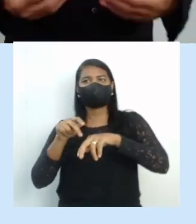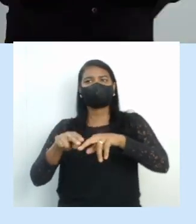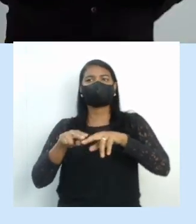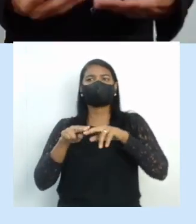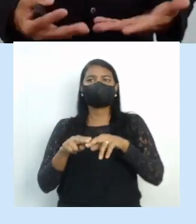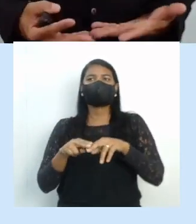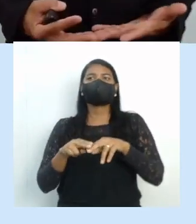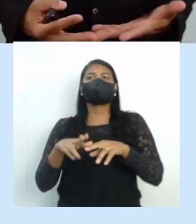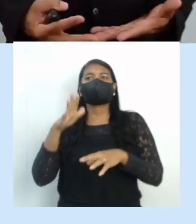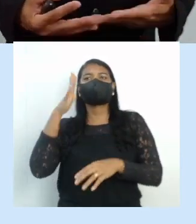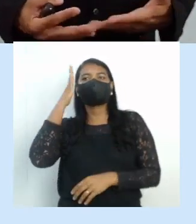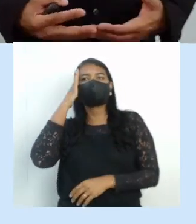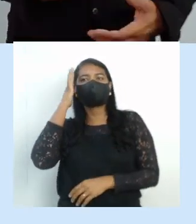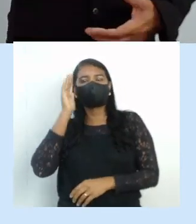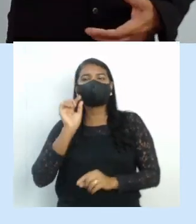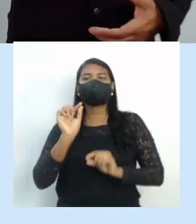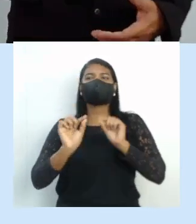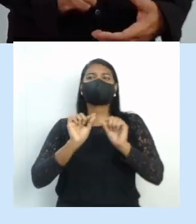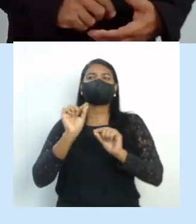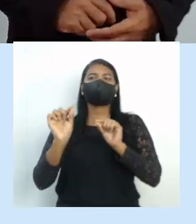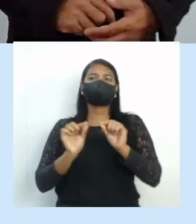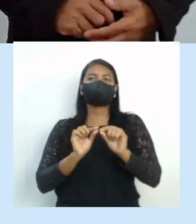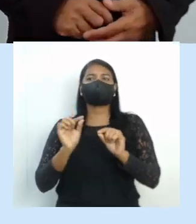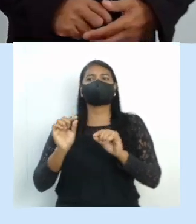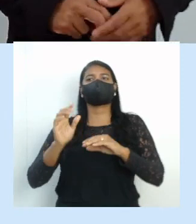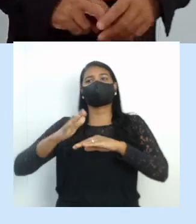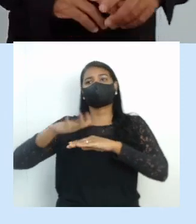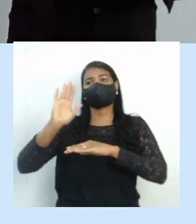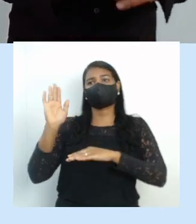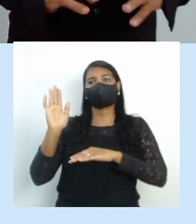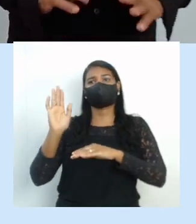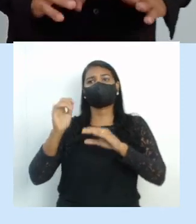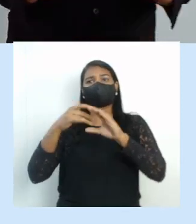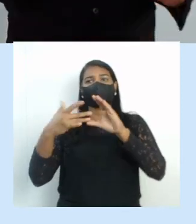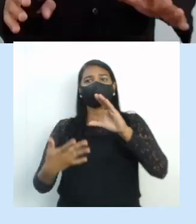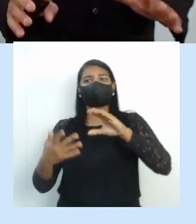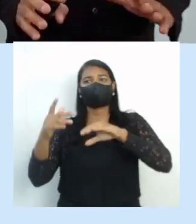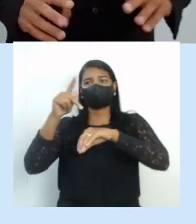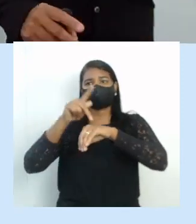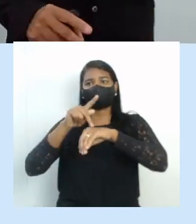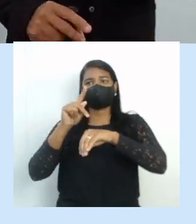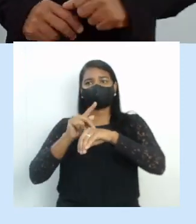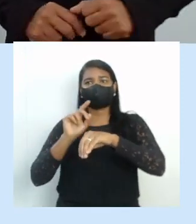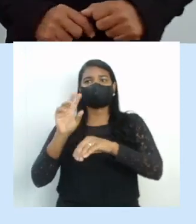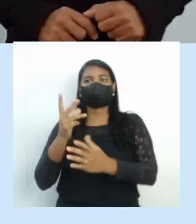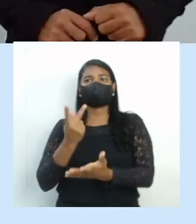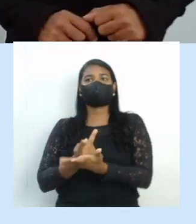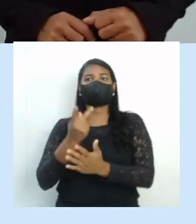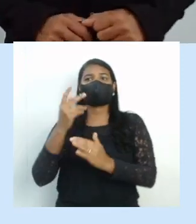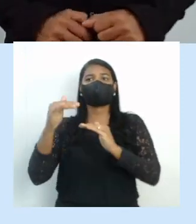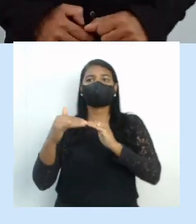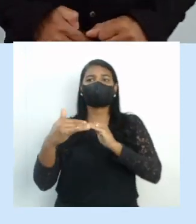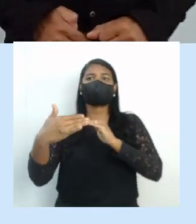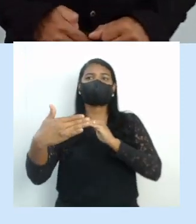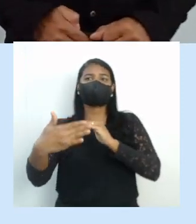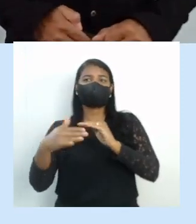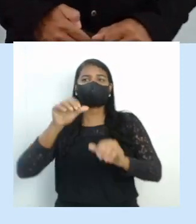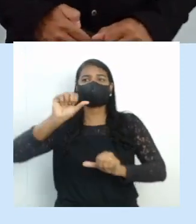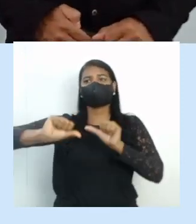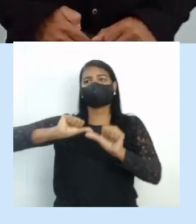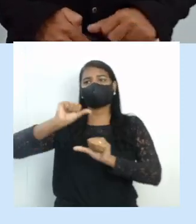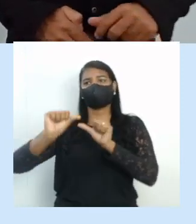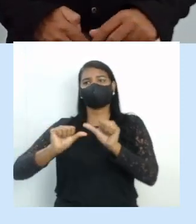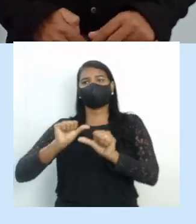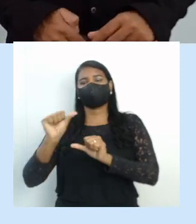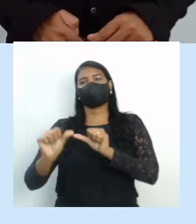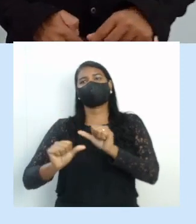podemos compreender que os demais tipos só vão poder existir a partir da